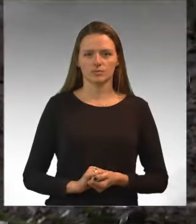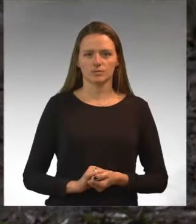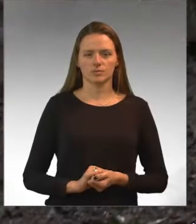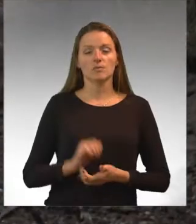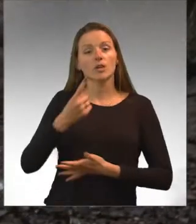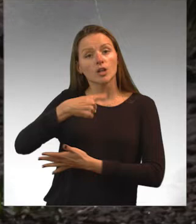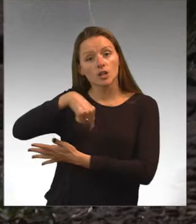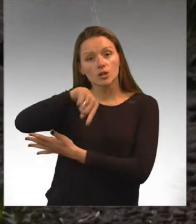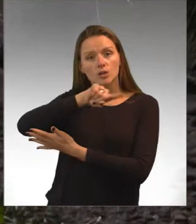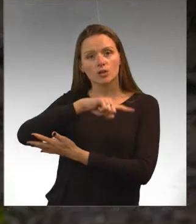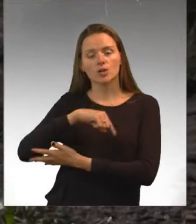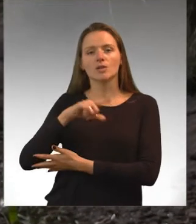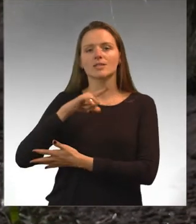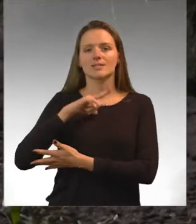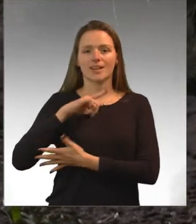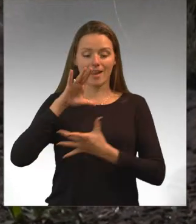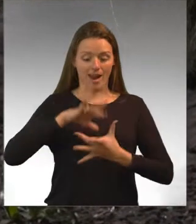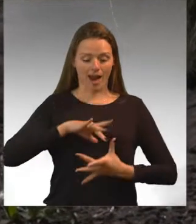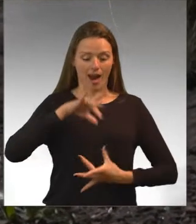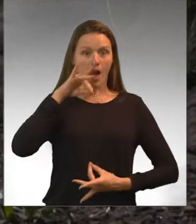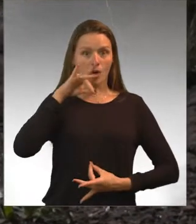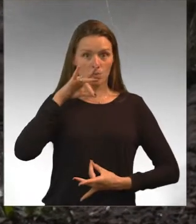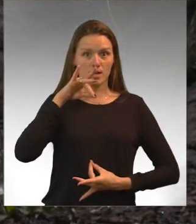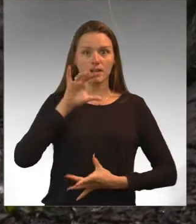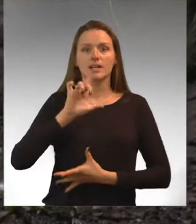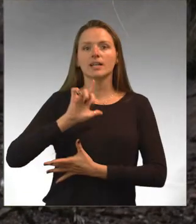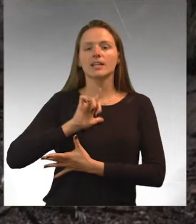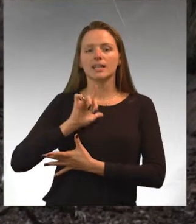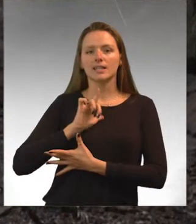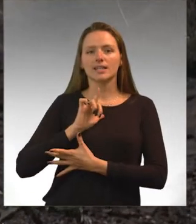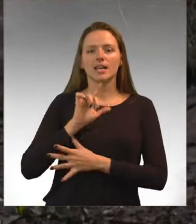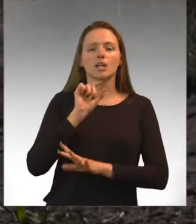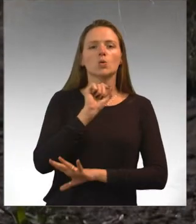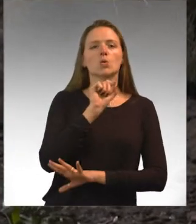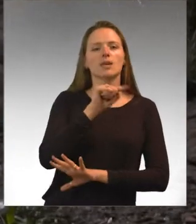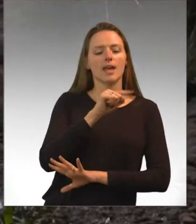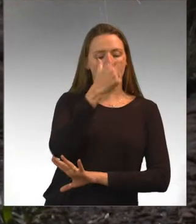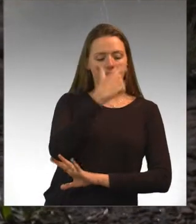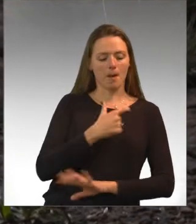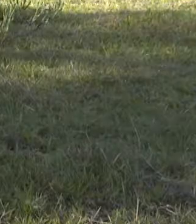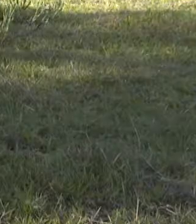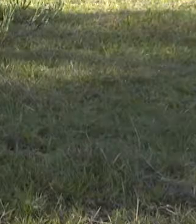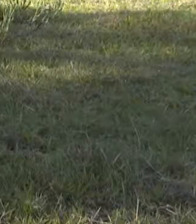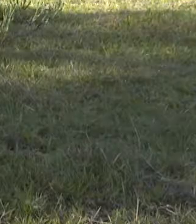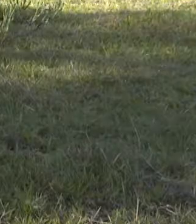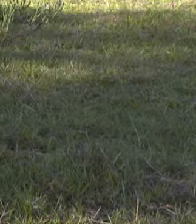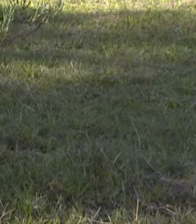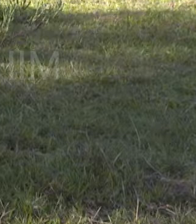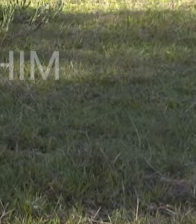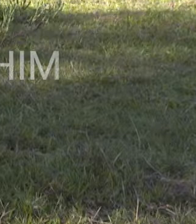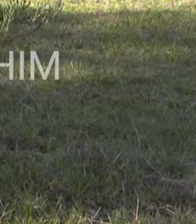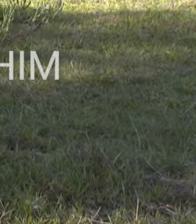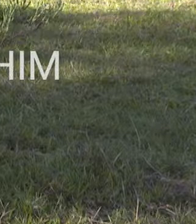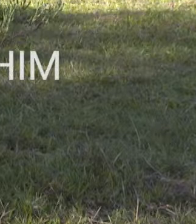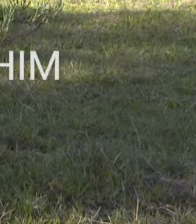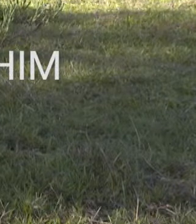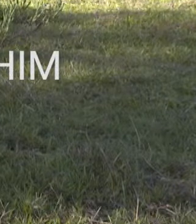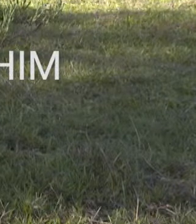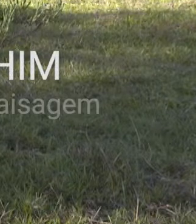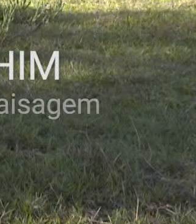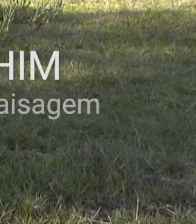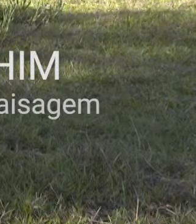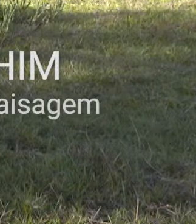Nós temos a alma e temos o que é feminino e nós temos o ânimos, que é masculino, que é o que é